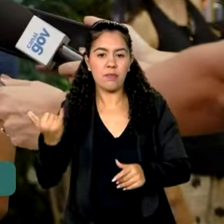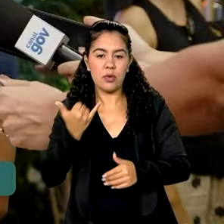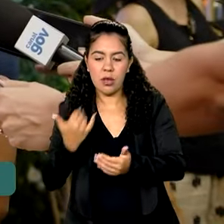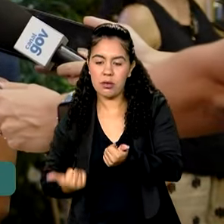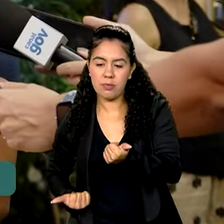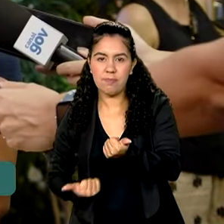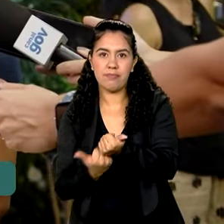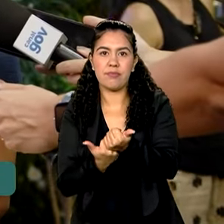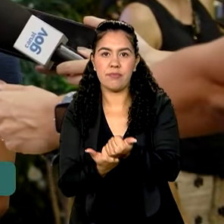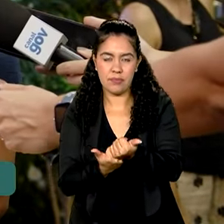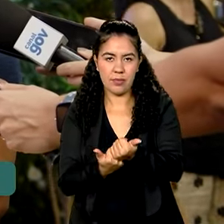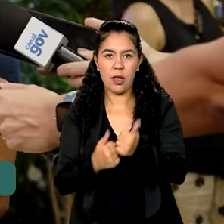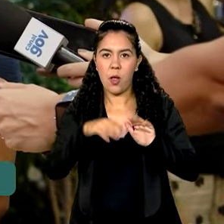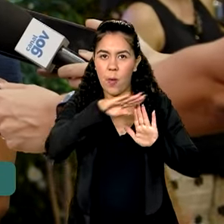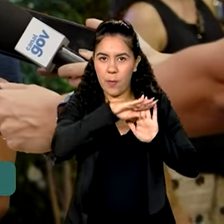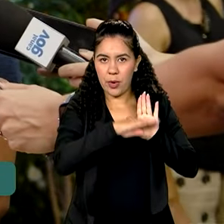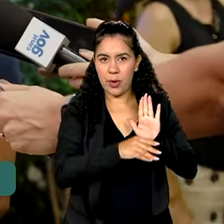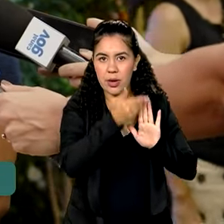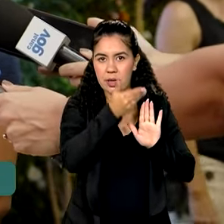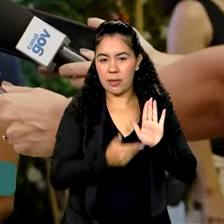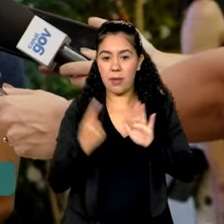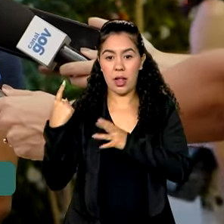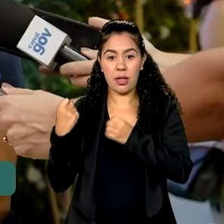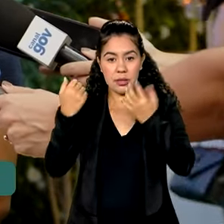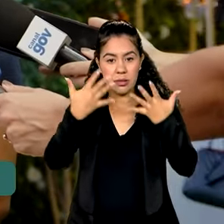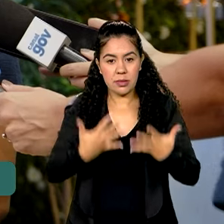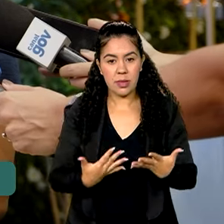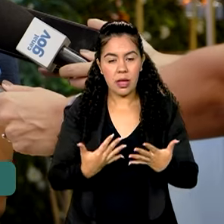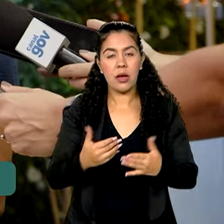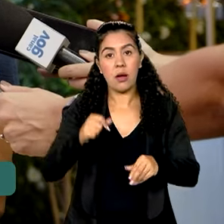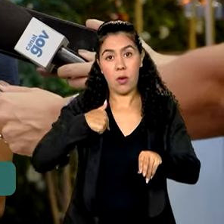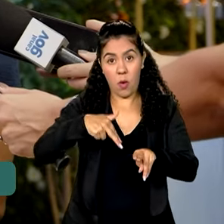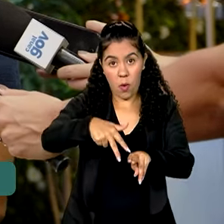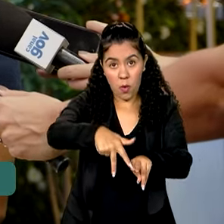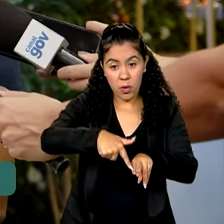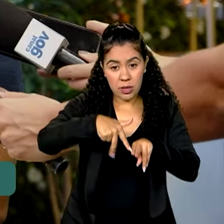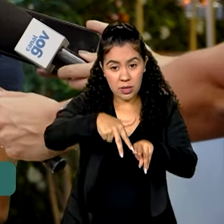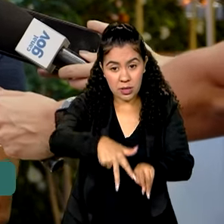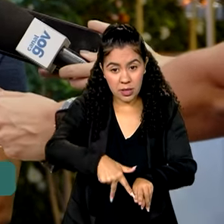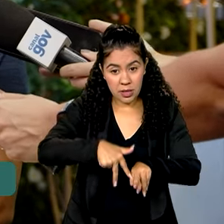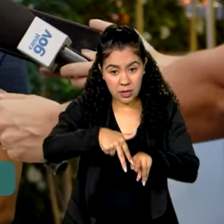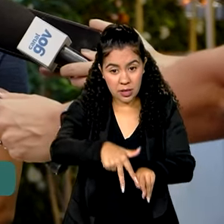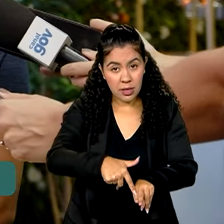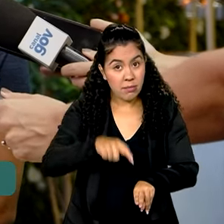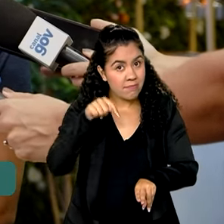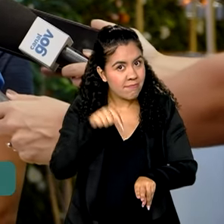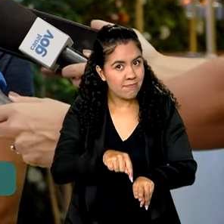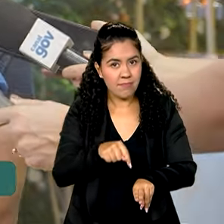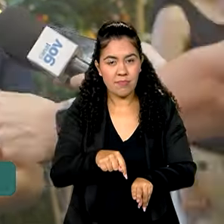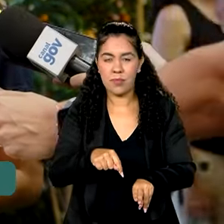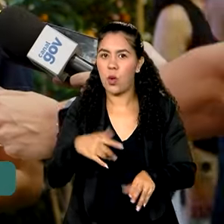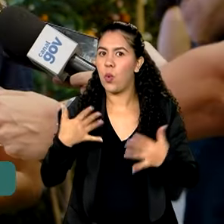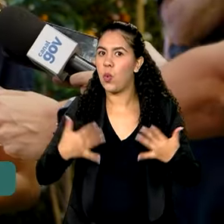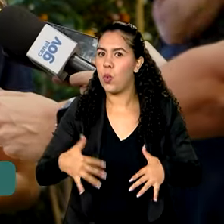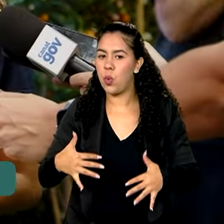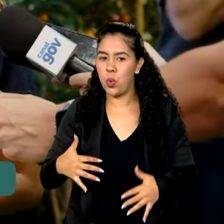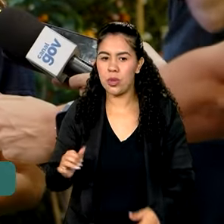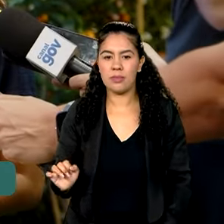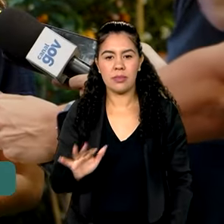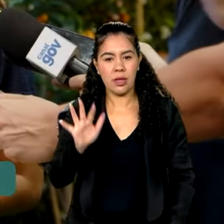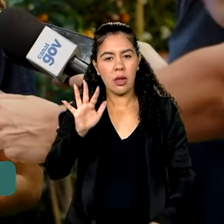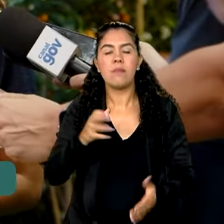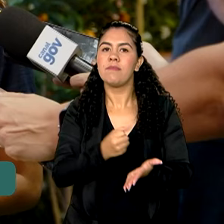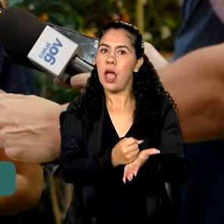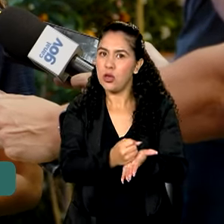ajuda muito quem não tem, tipo, o skate hoje em dia virou algo que é muito caro. Ajuda